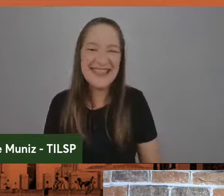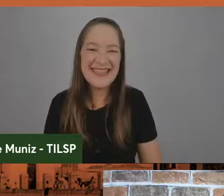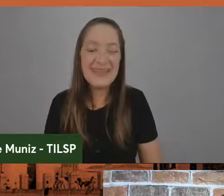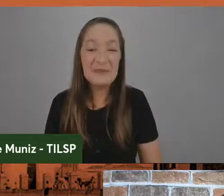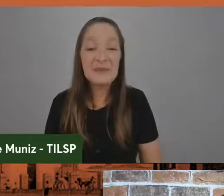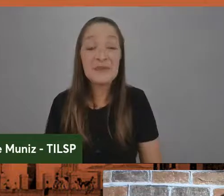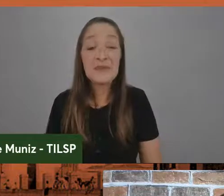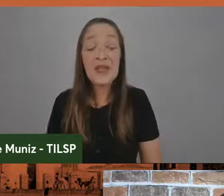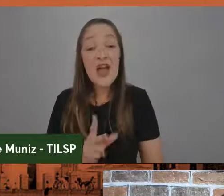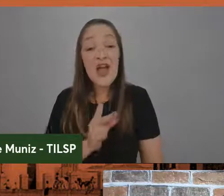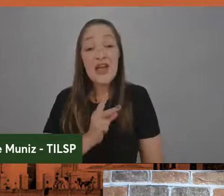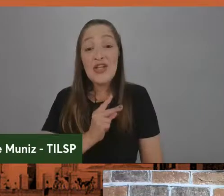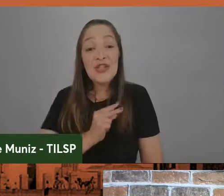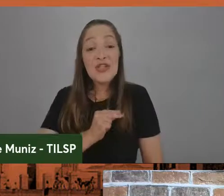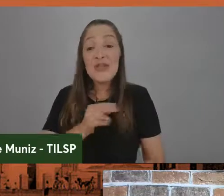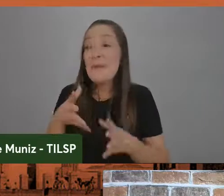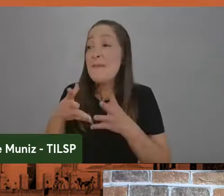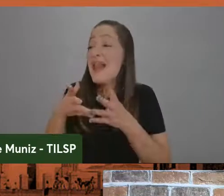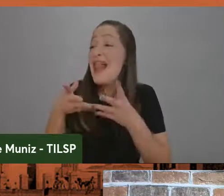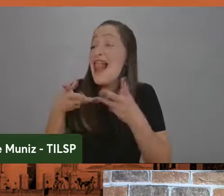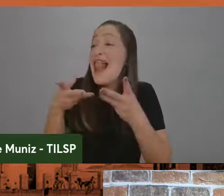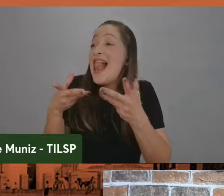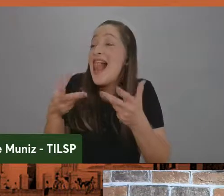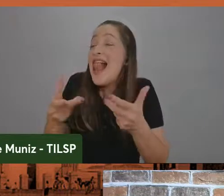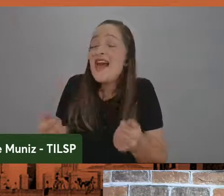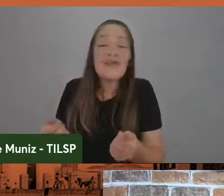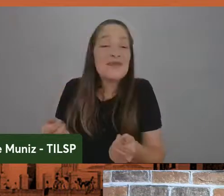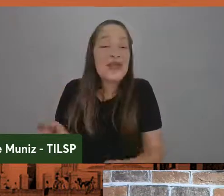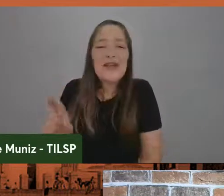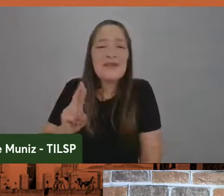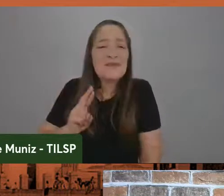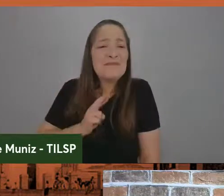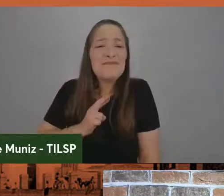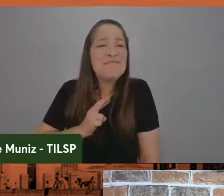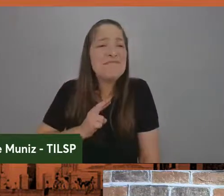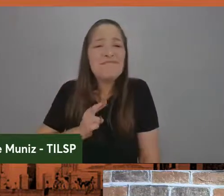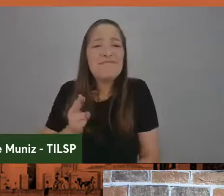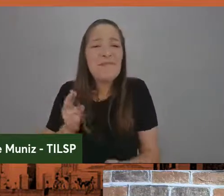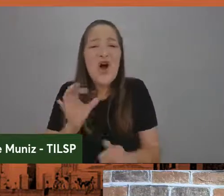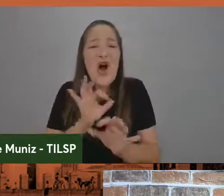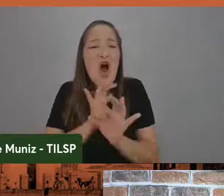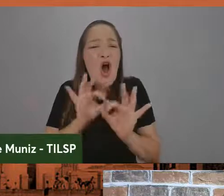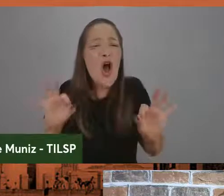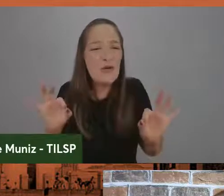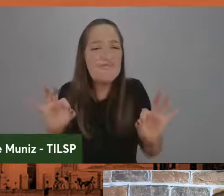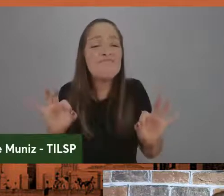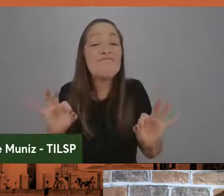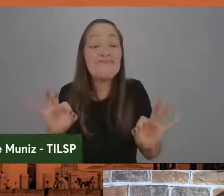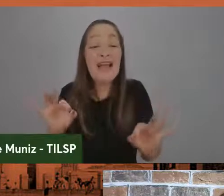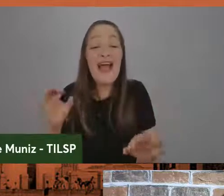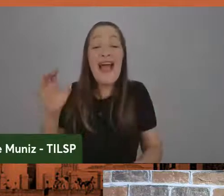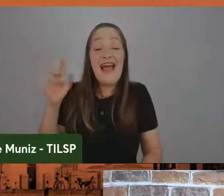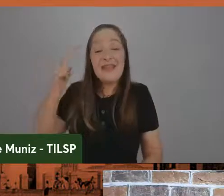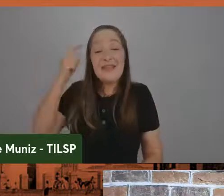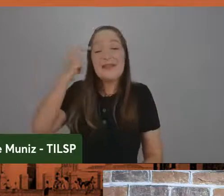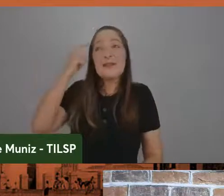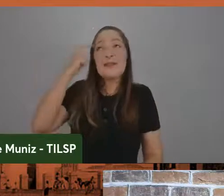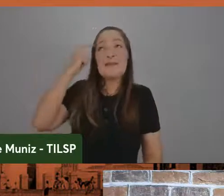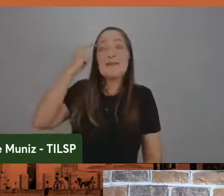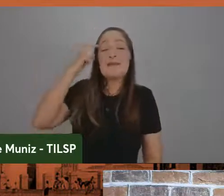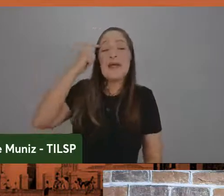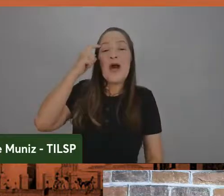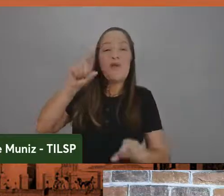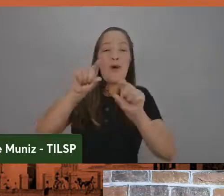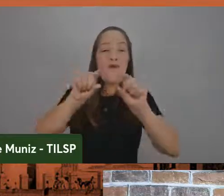Nossa, que maravilhoso, que maravilhoso, que resposta incrível. E ficou ecoando aqui na minha cabeça uma das suas